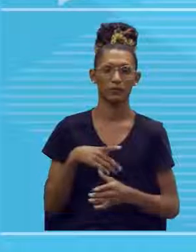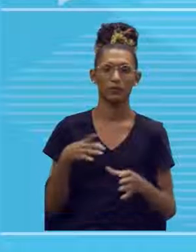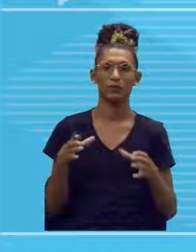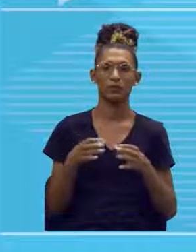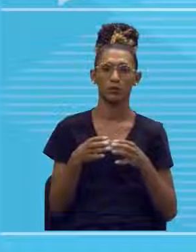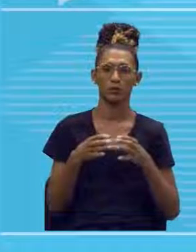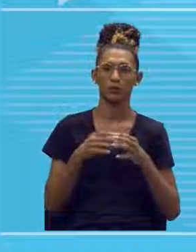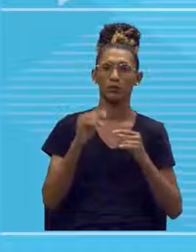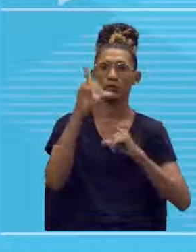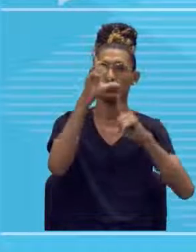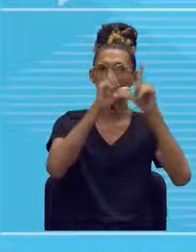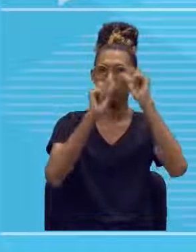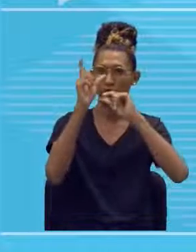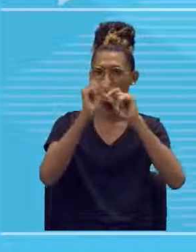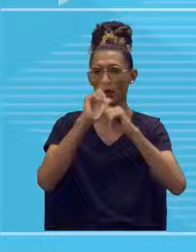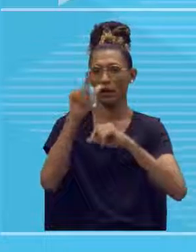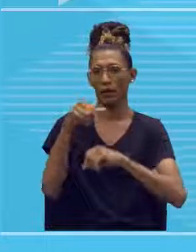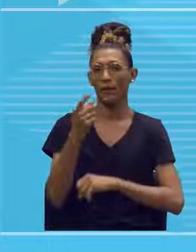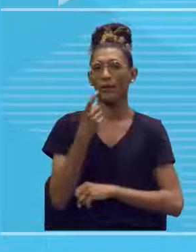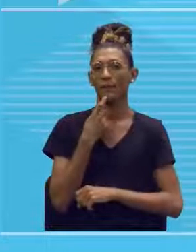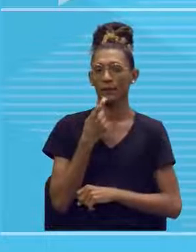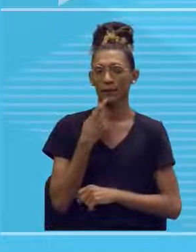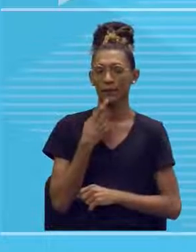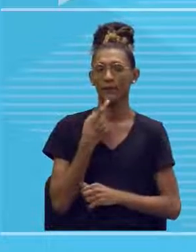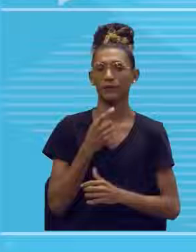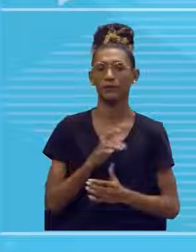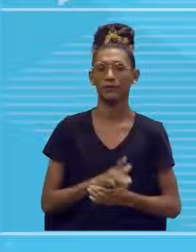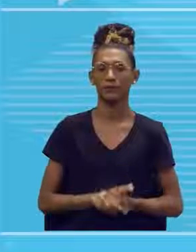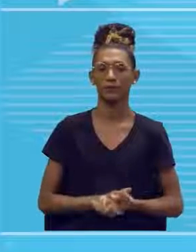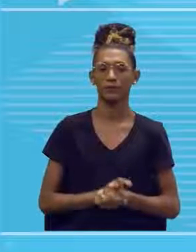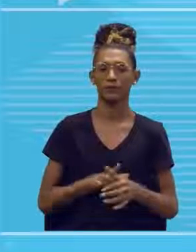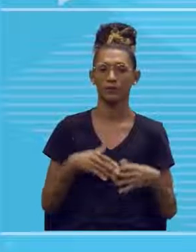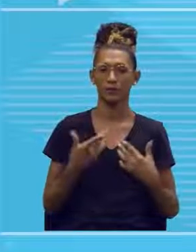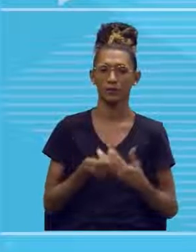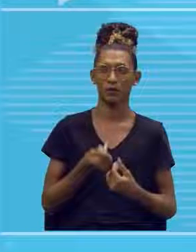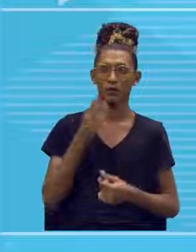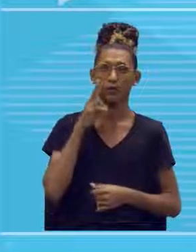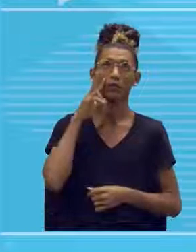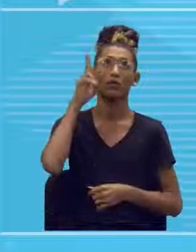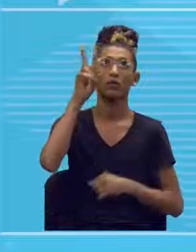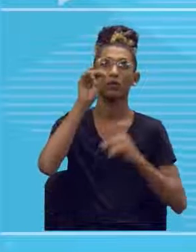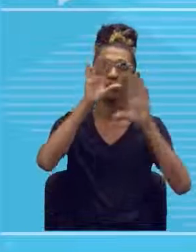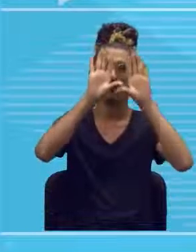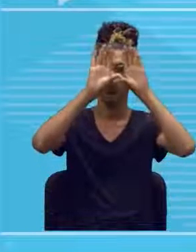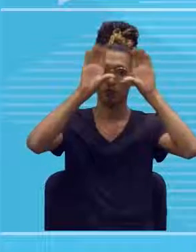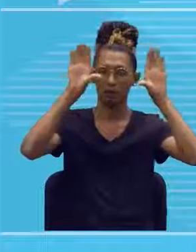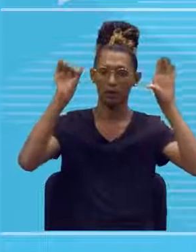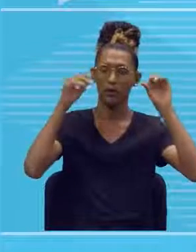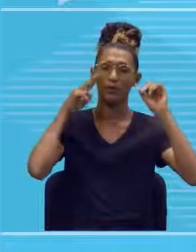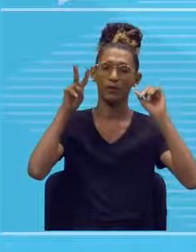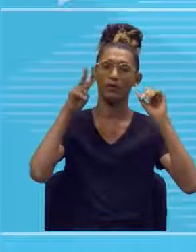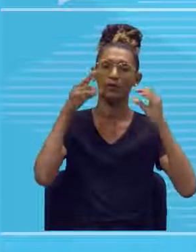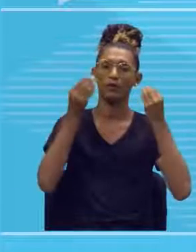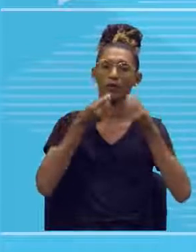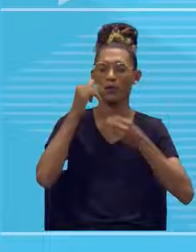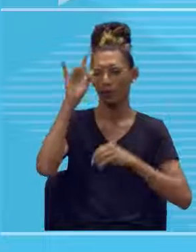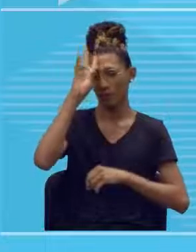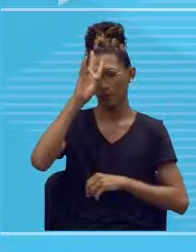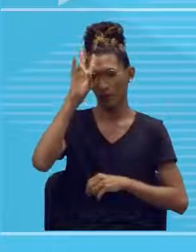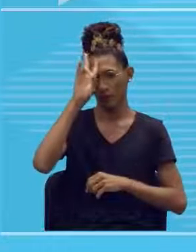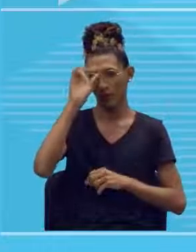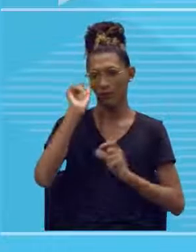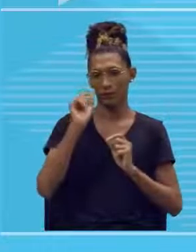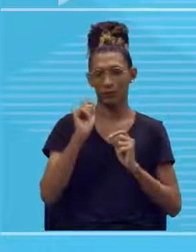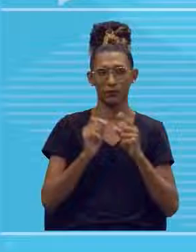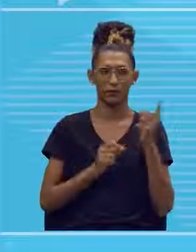se sobrepõe até essa constelação de escorpião então olhou para o céu viu a constelação de escorpião lembra da lama negra